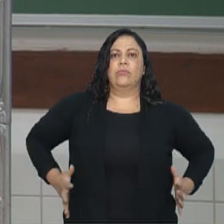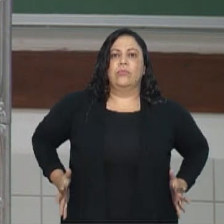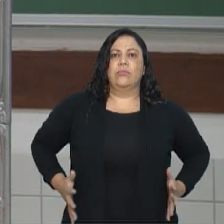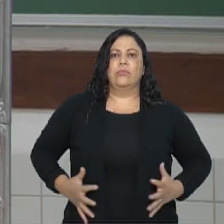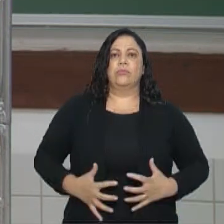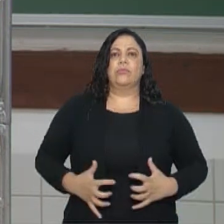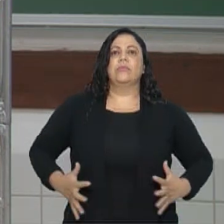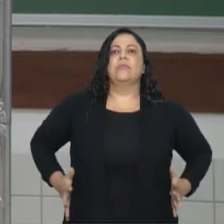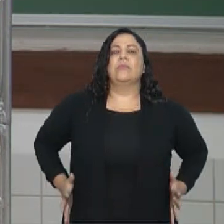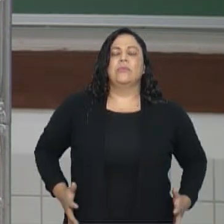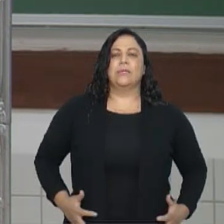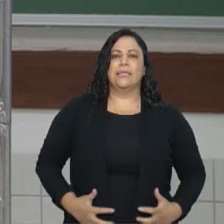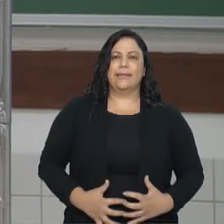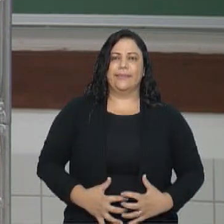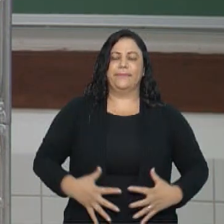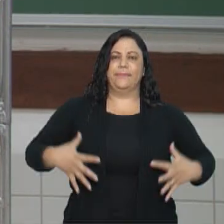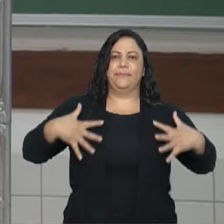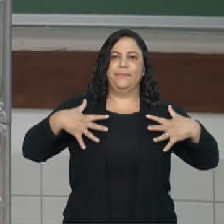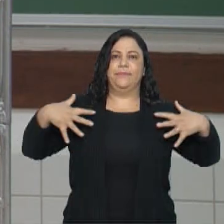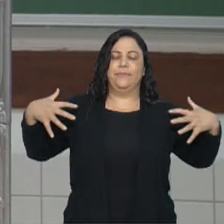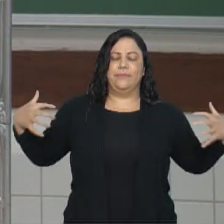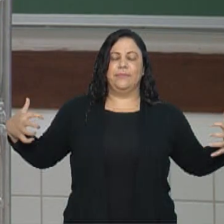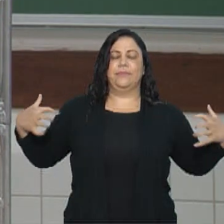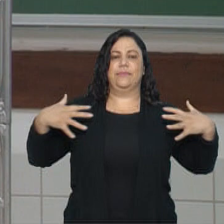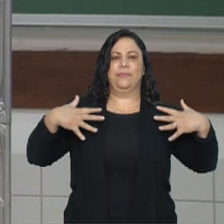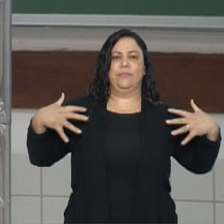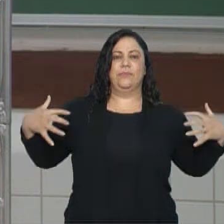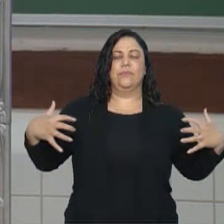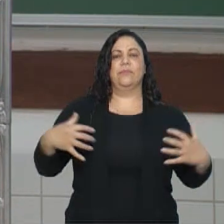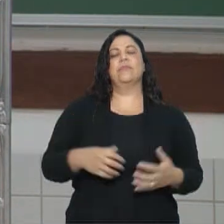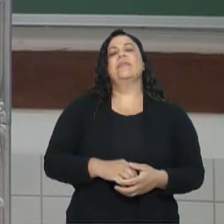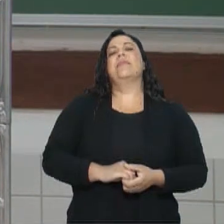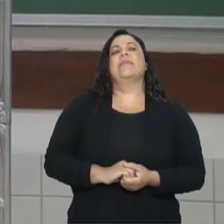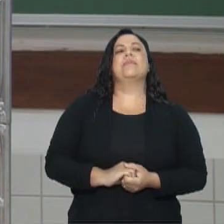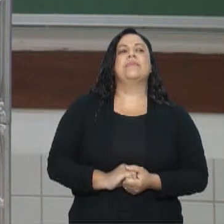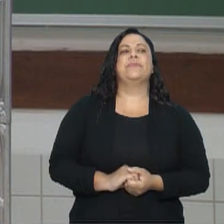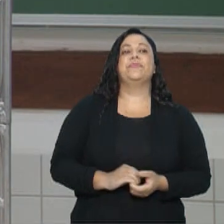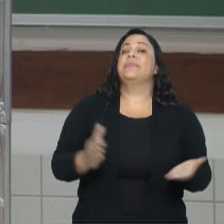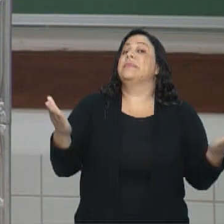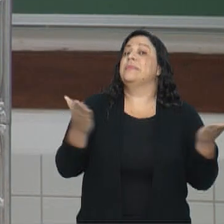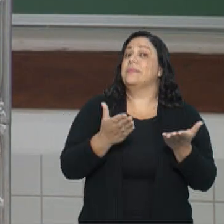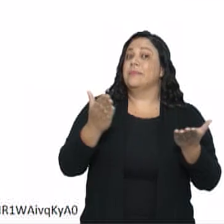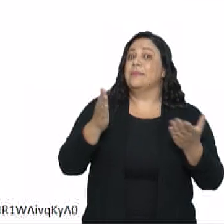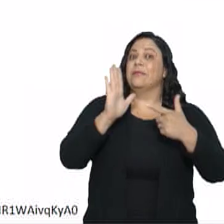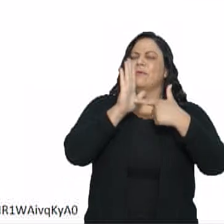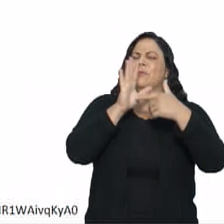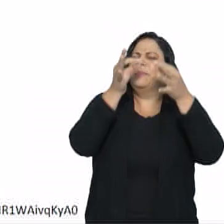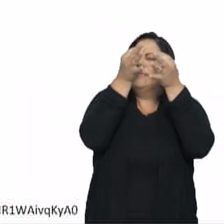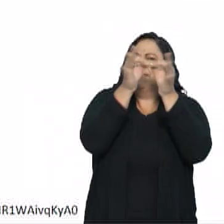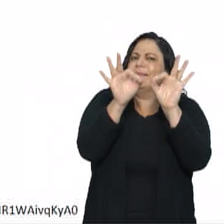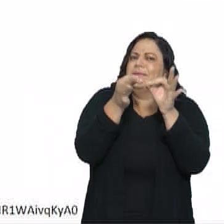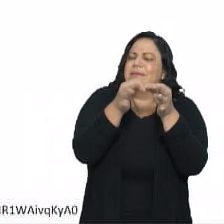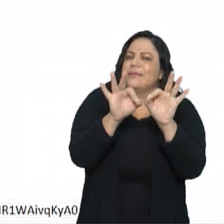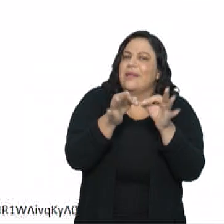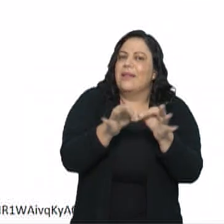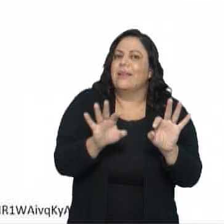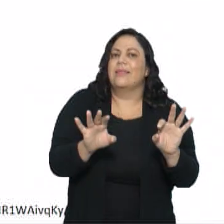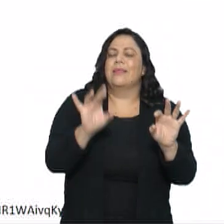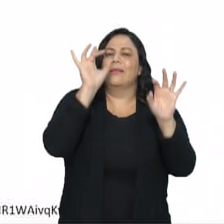o periférico, os nervos e os gânglios. Vamos lá ver um pouquinho mais os detalhes, então,